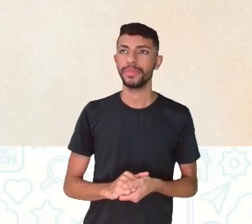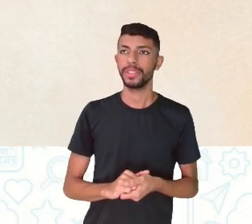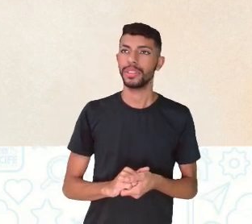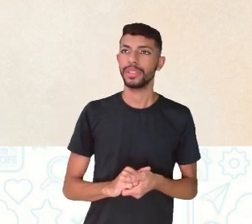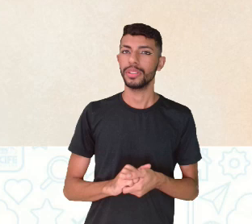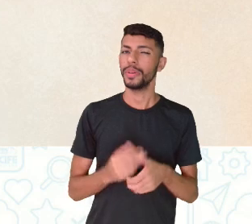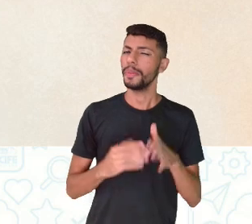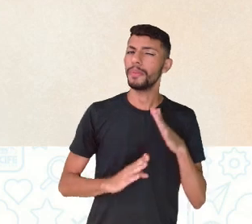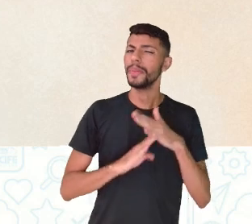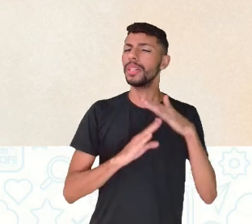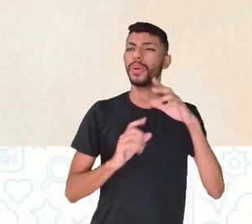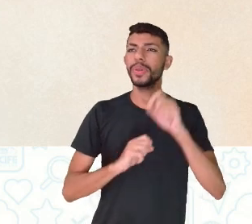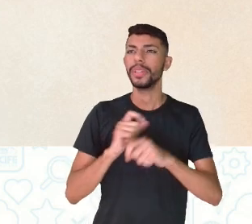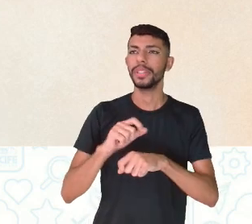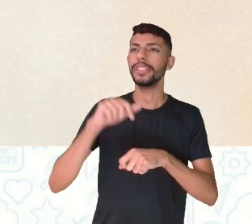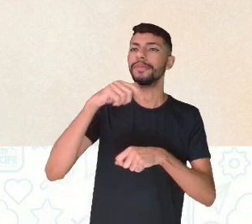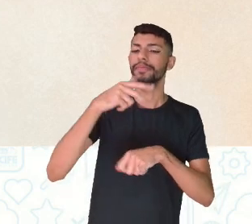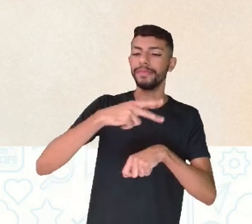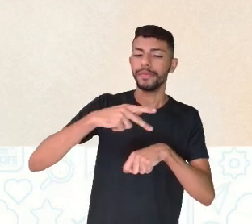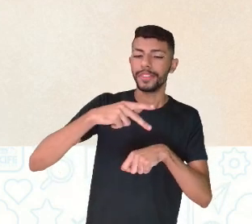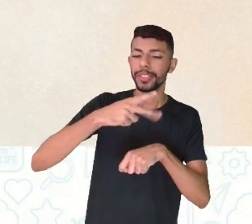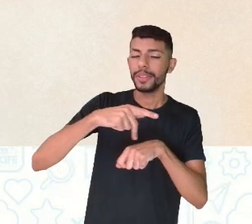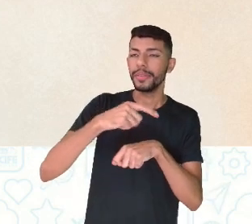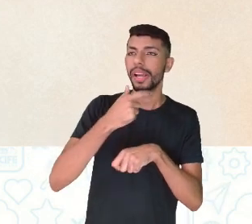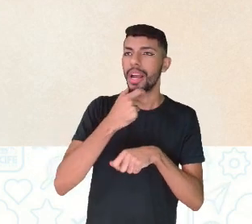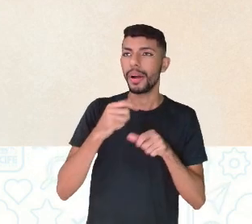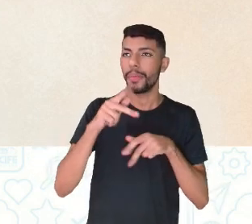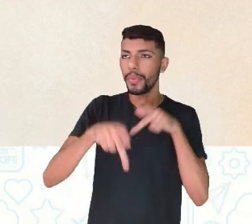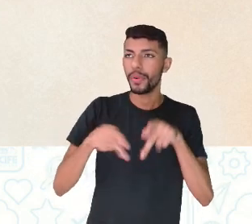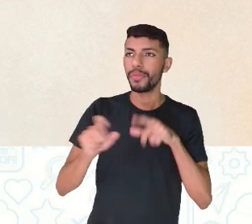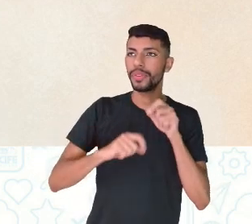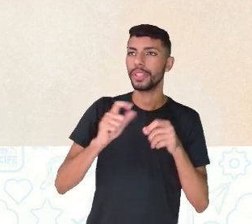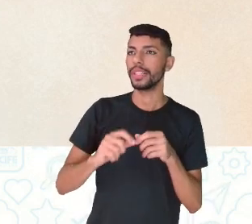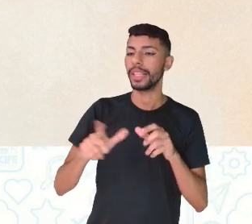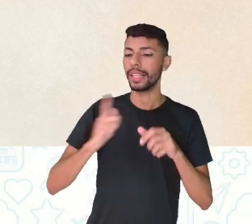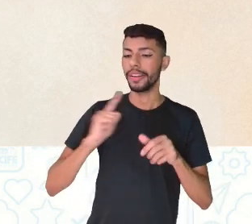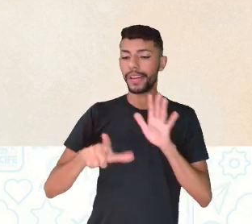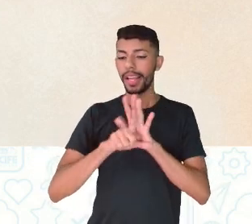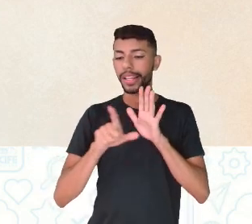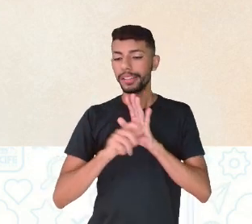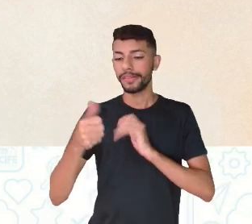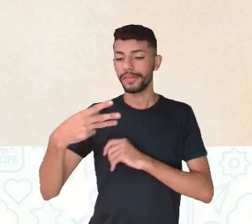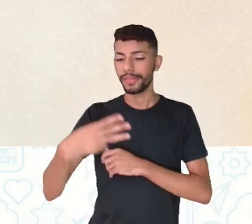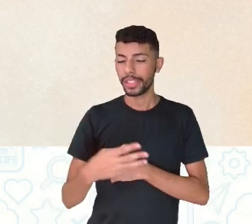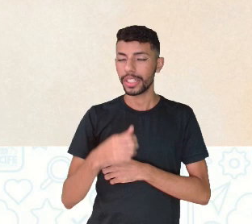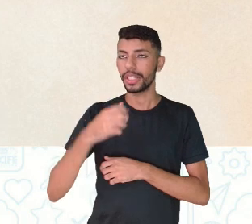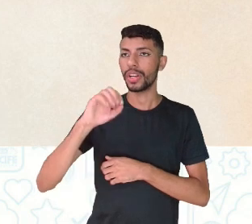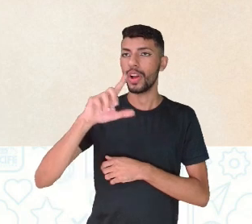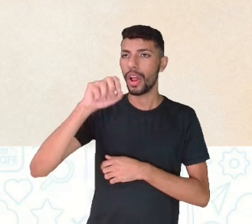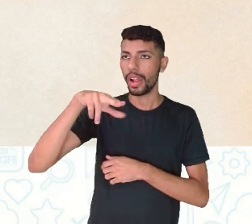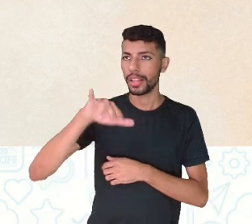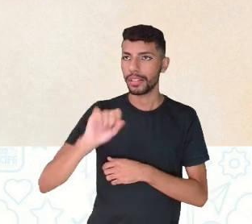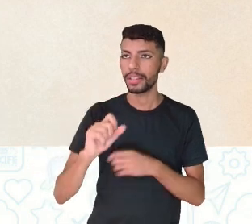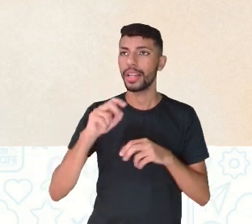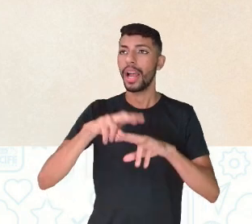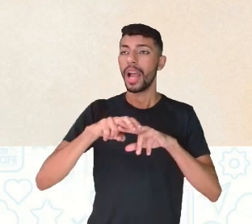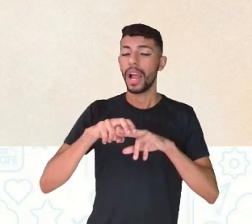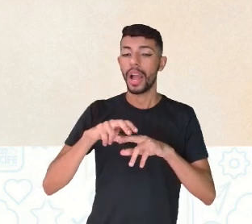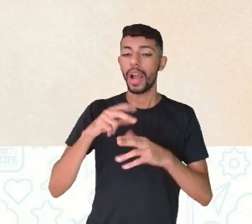levou ingleses a anunciarem as leis intoleráveis sobre as 13 colônias decorreu de um evento em que os